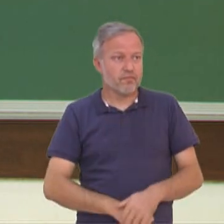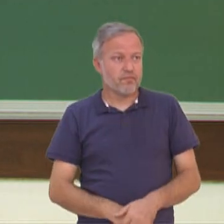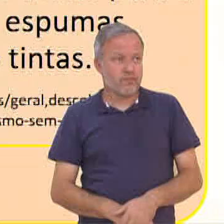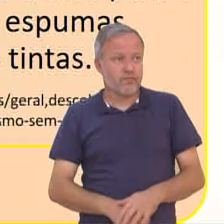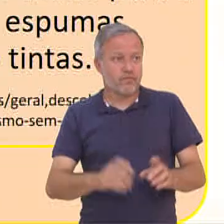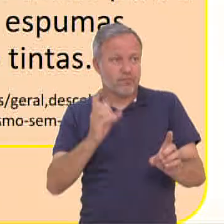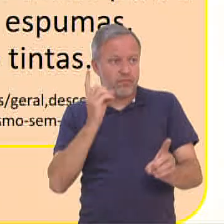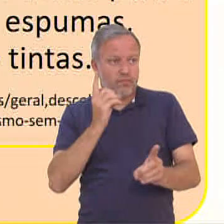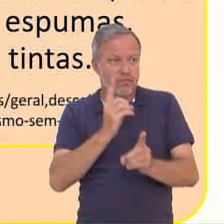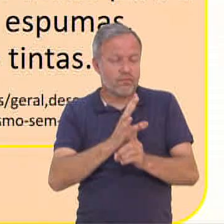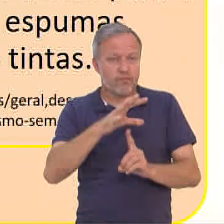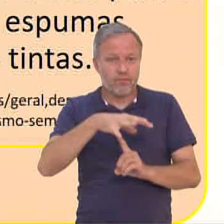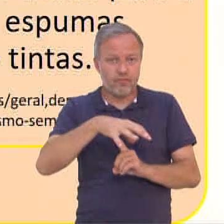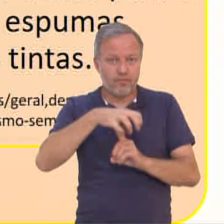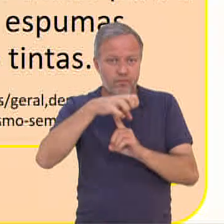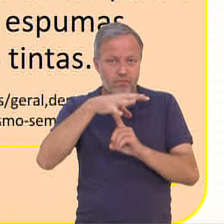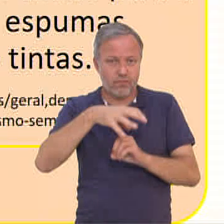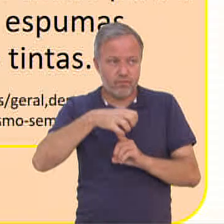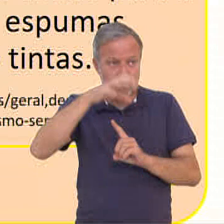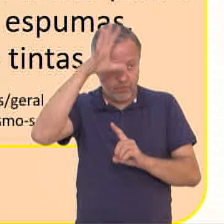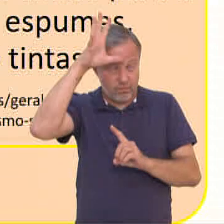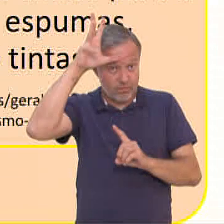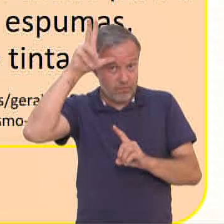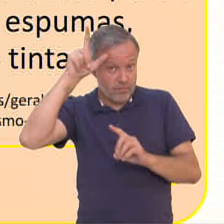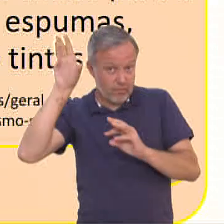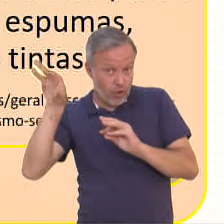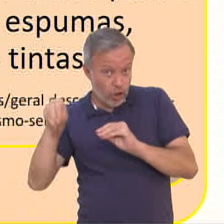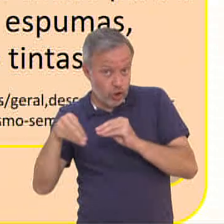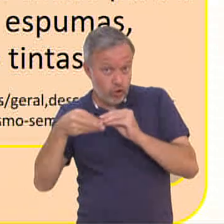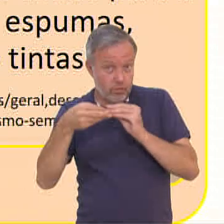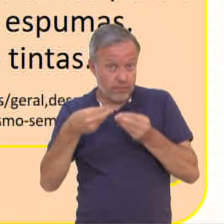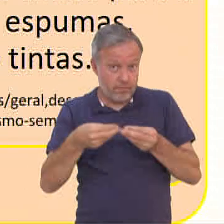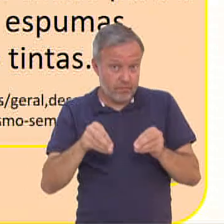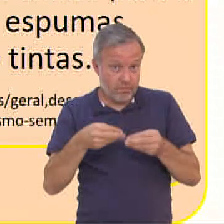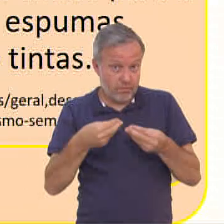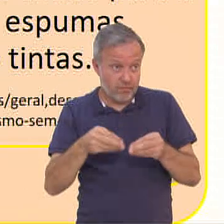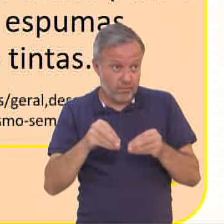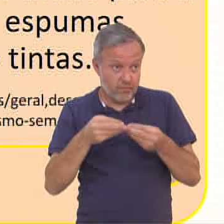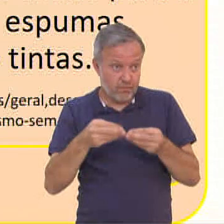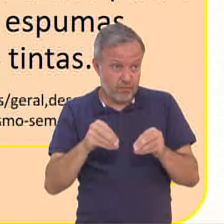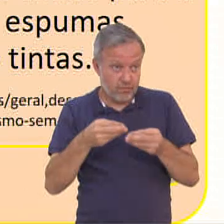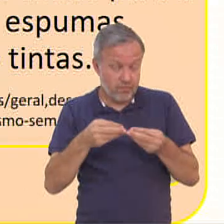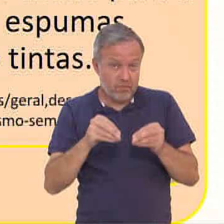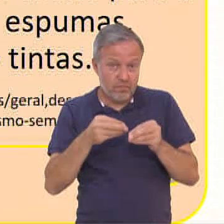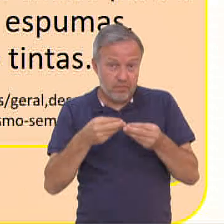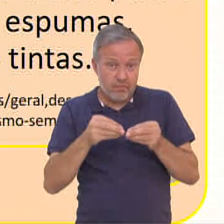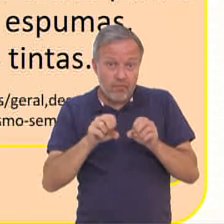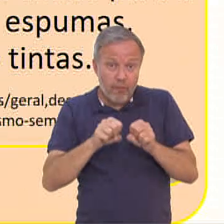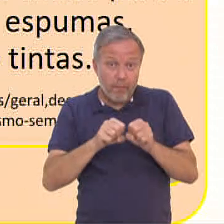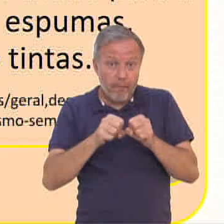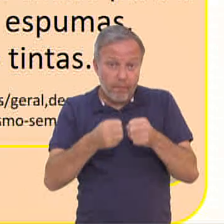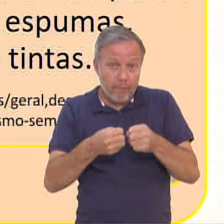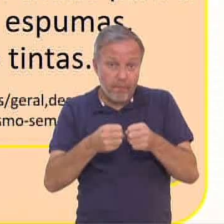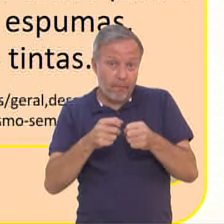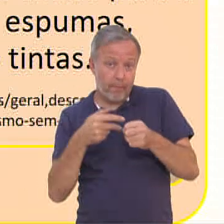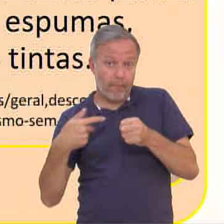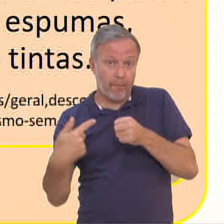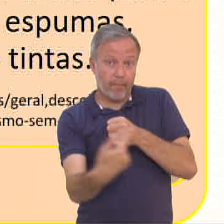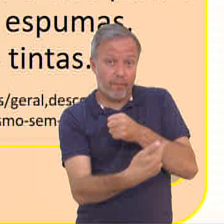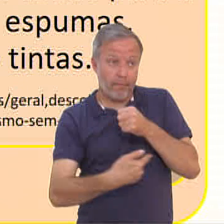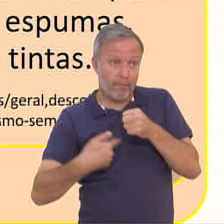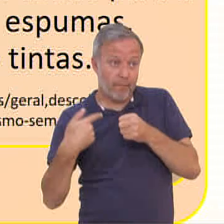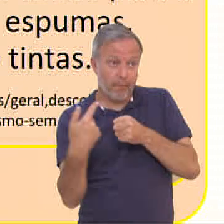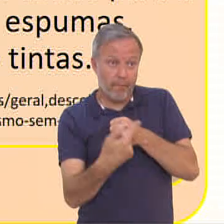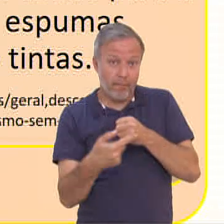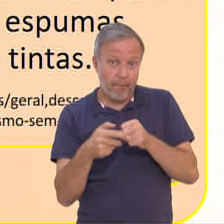Descoberto o fungo amazônico que degrada plástico mesmo sem oxigênio. O organismo conseguiria quebrar cadeias de poliuretano em condições de